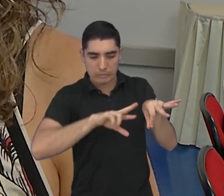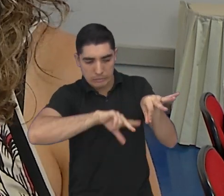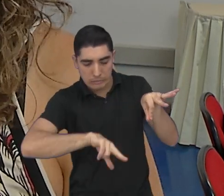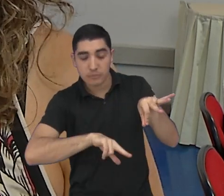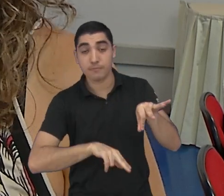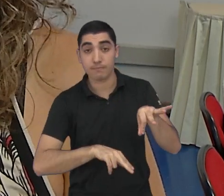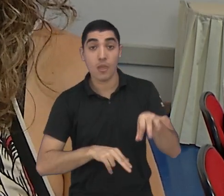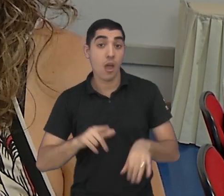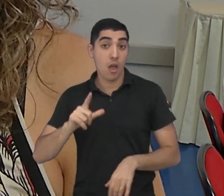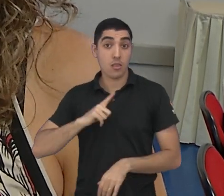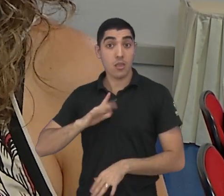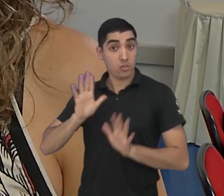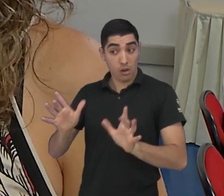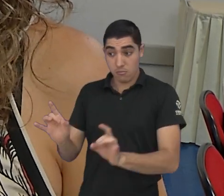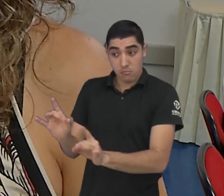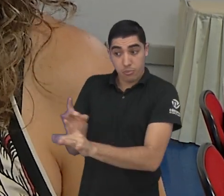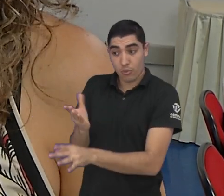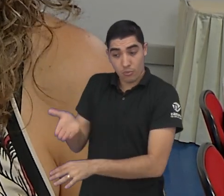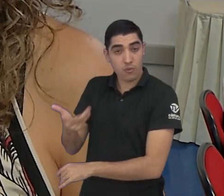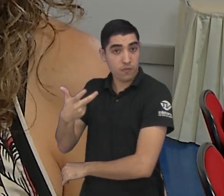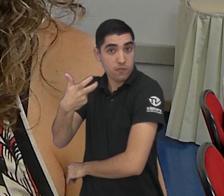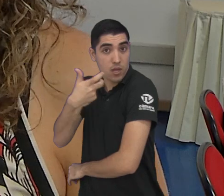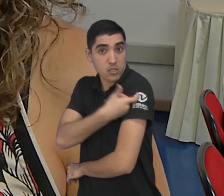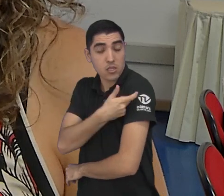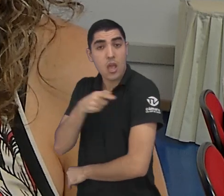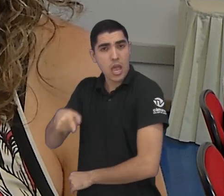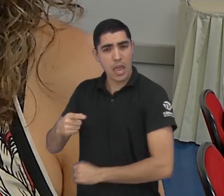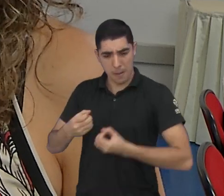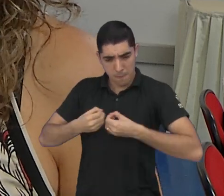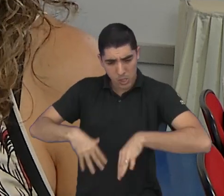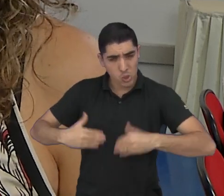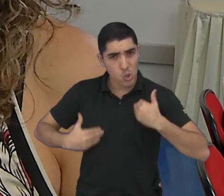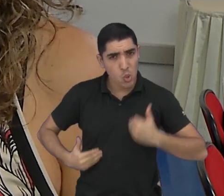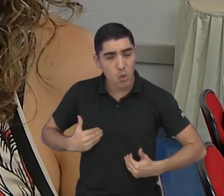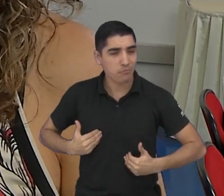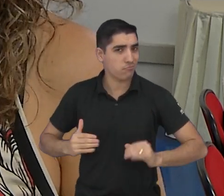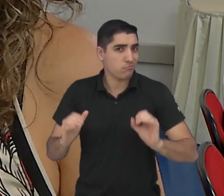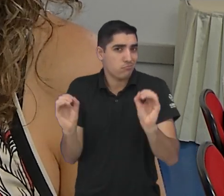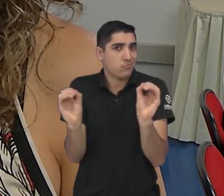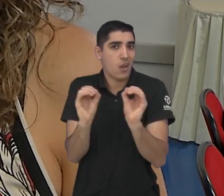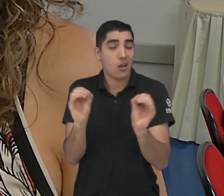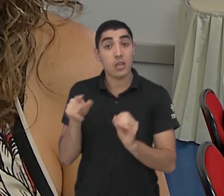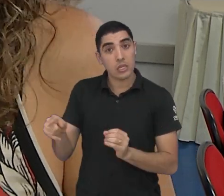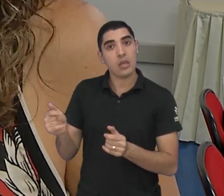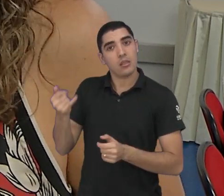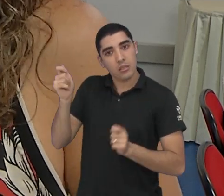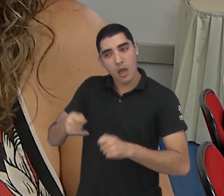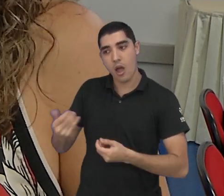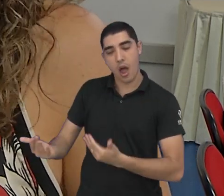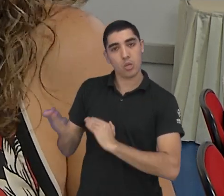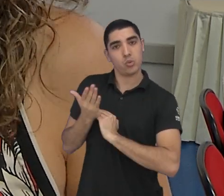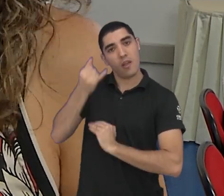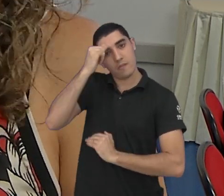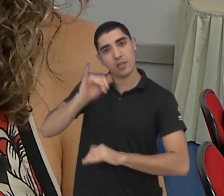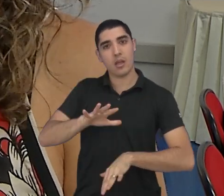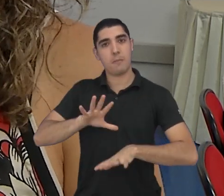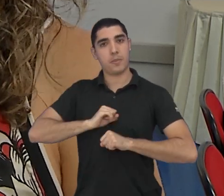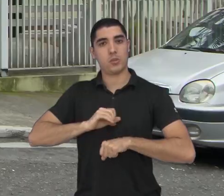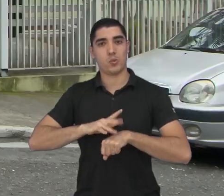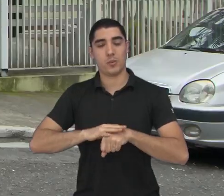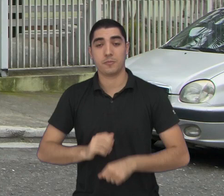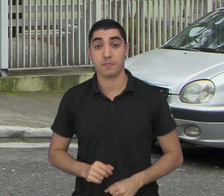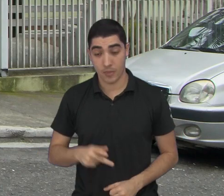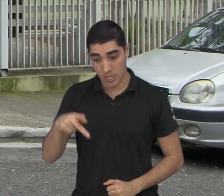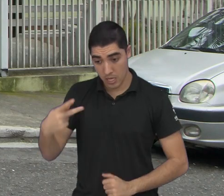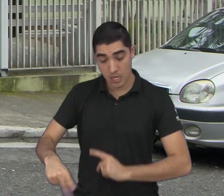também. Então, a gente tem uma vacina que é praticamente inofensiva para nós, que previne uma grande quantidade de doença.